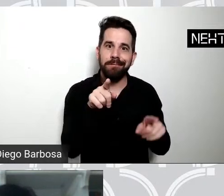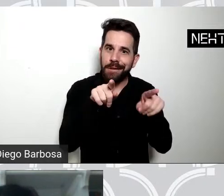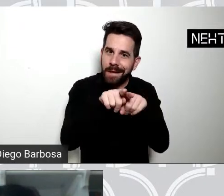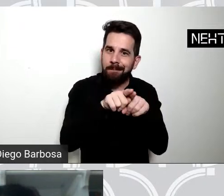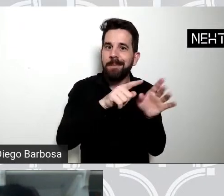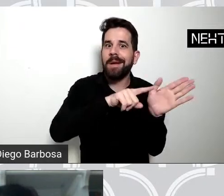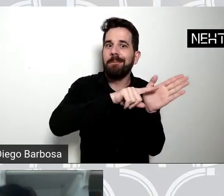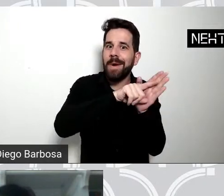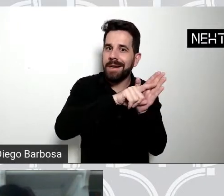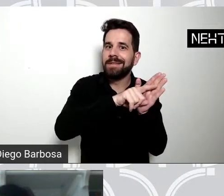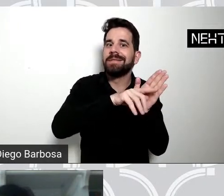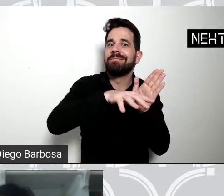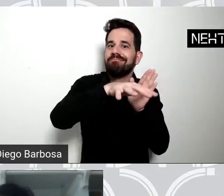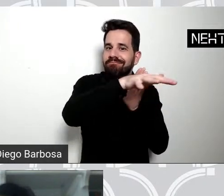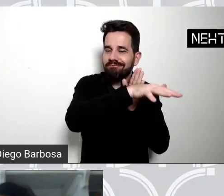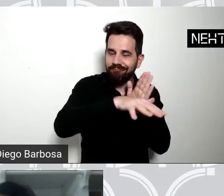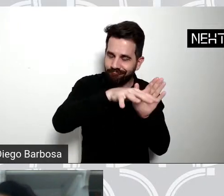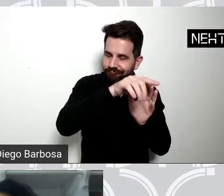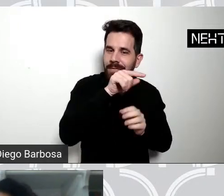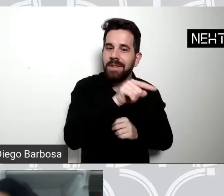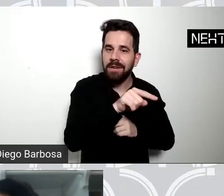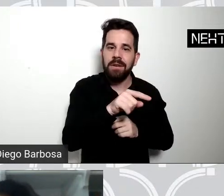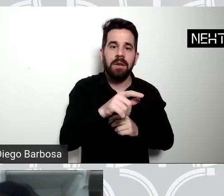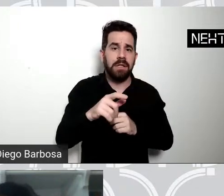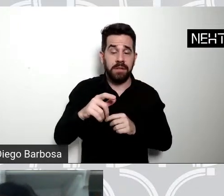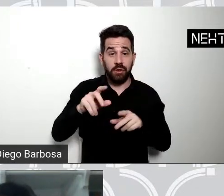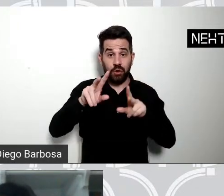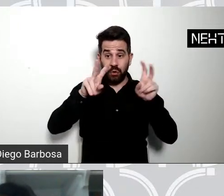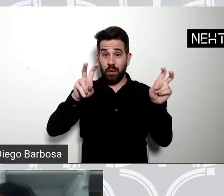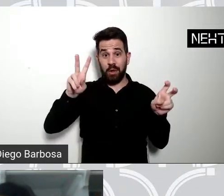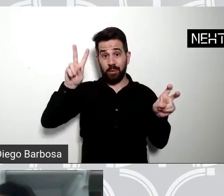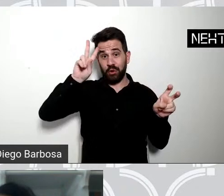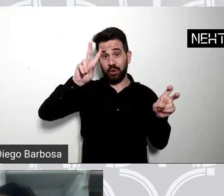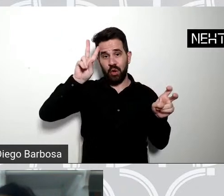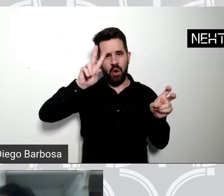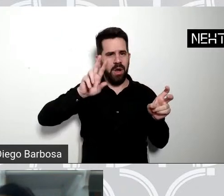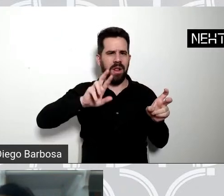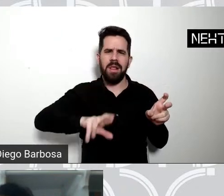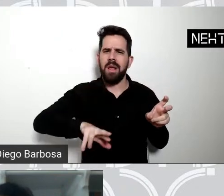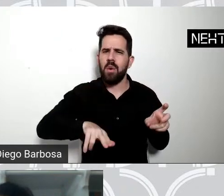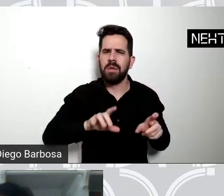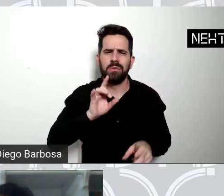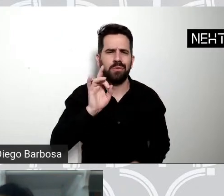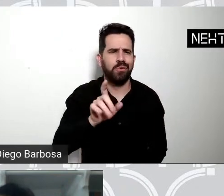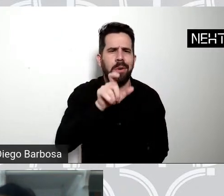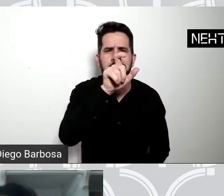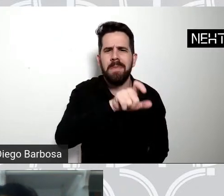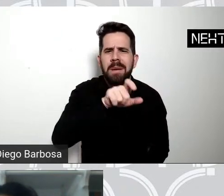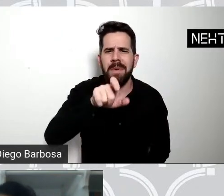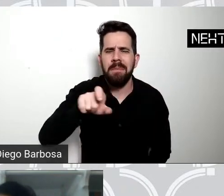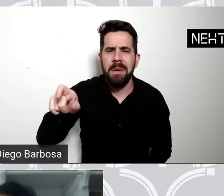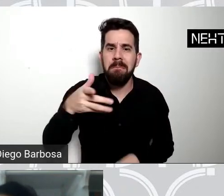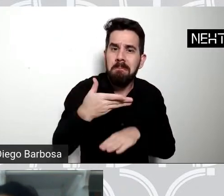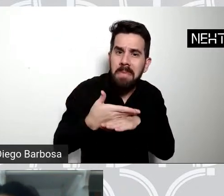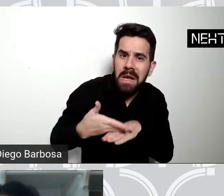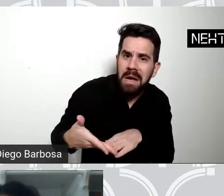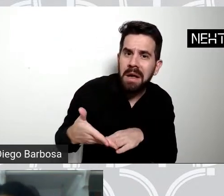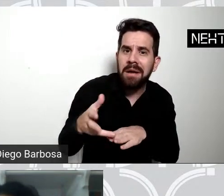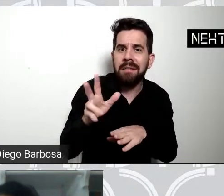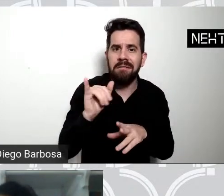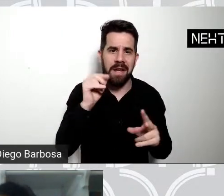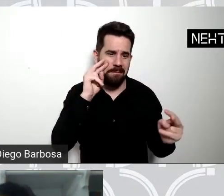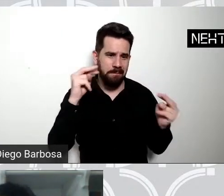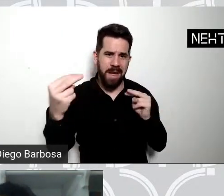os historiadores brancos que vão escrevê-la a partir do seu ponto de vista, né? Mas que a história, como diz o Ivan